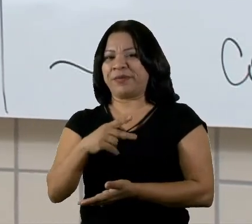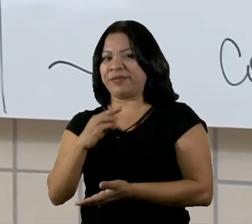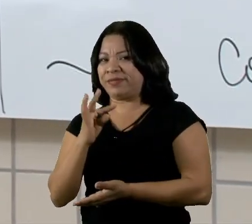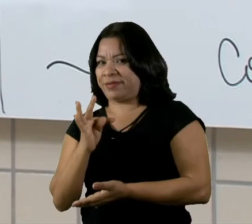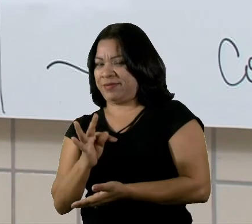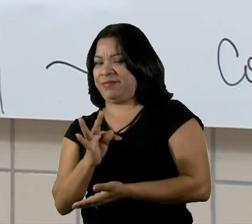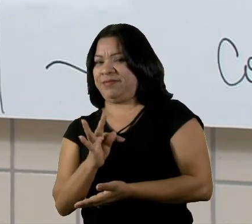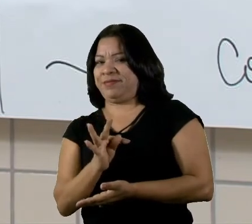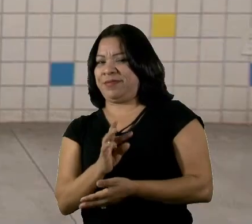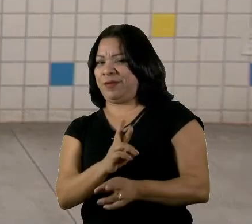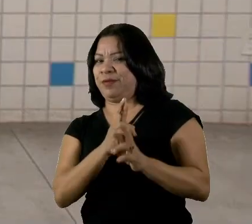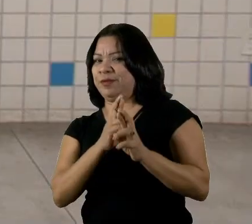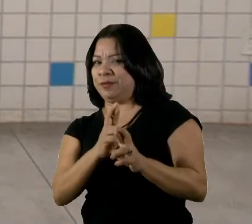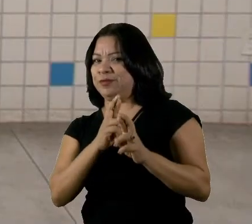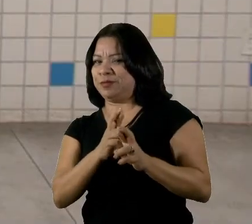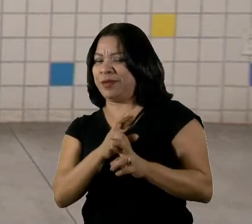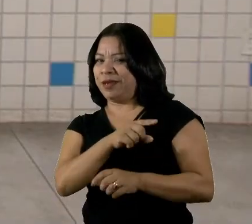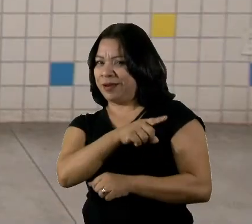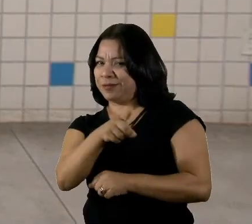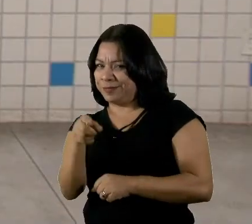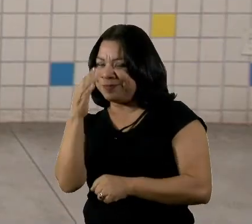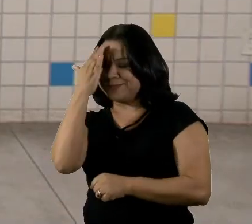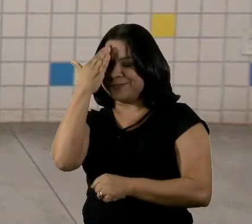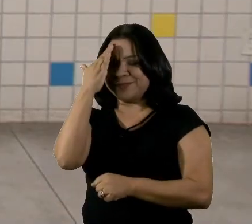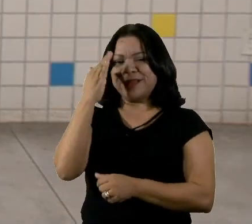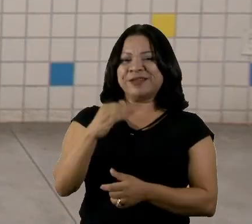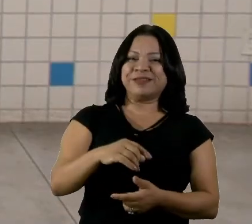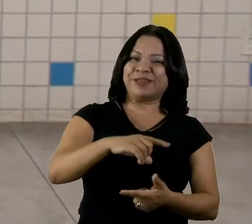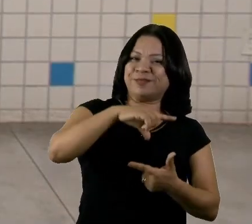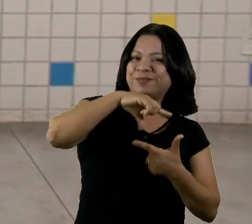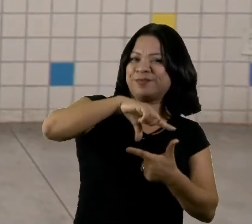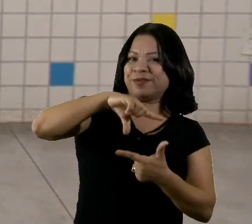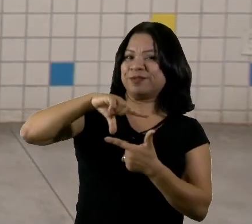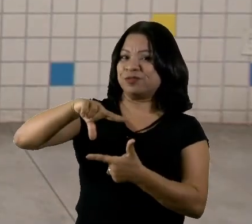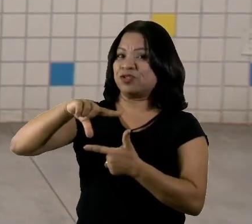tenham compreendido a charge e não deixem de fazer o